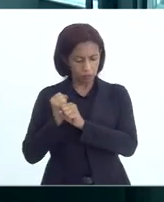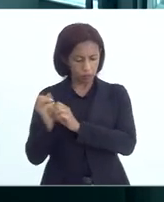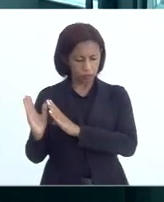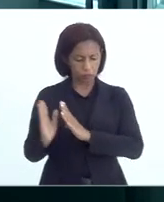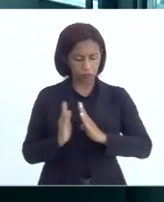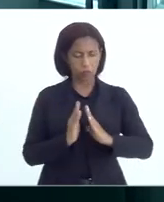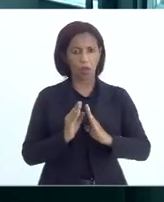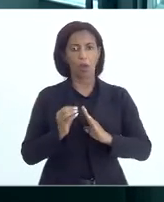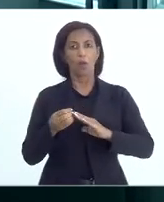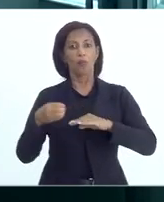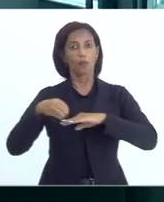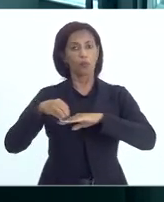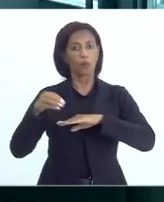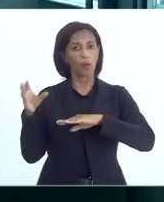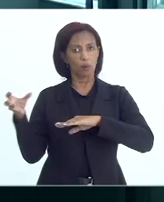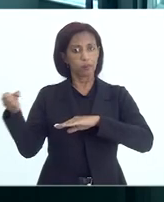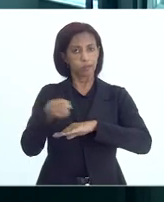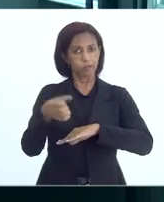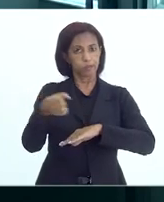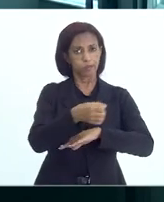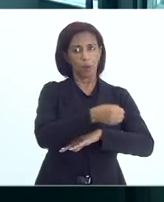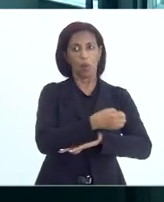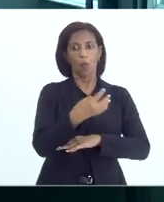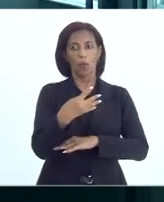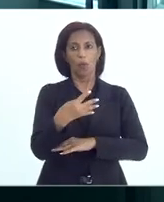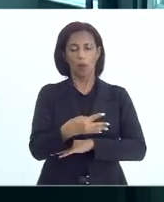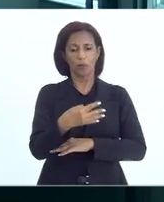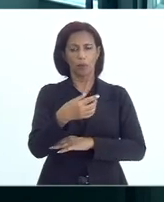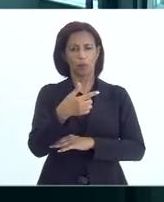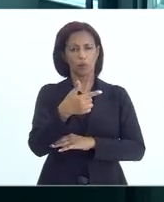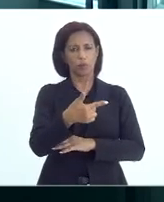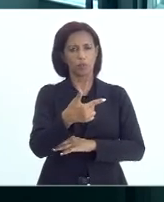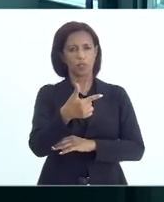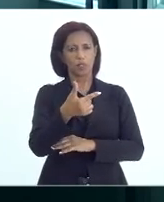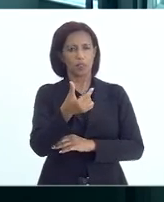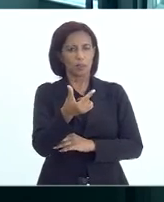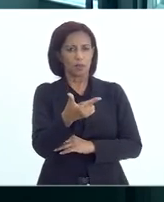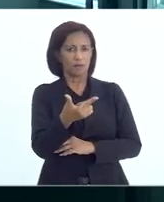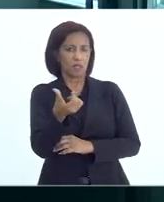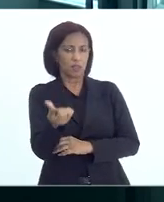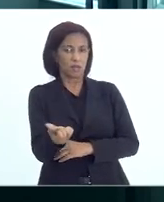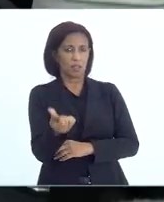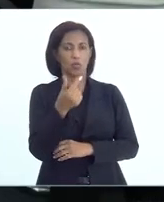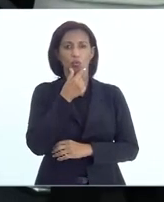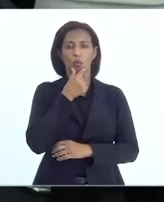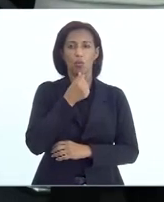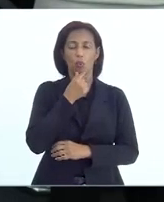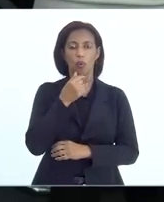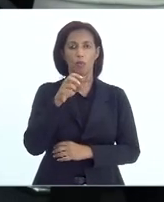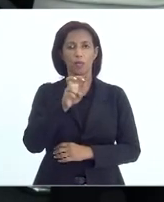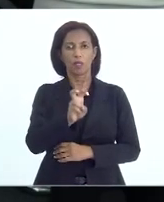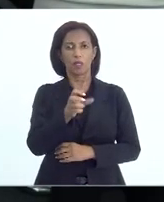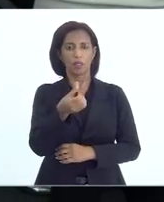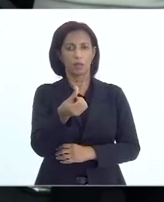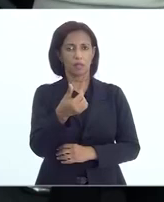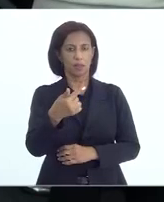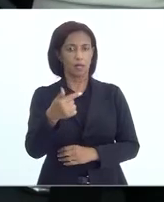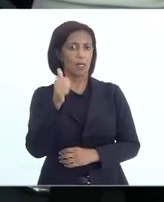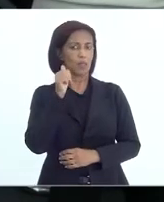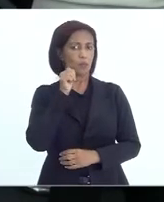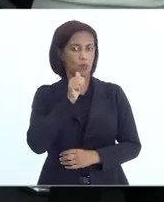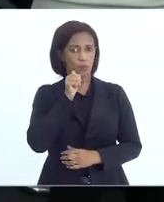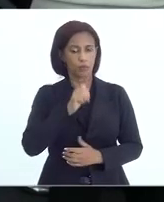foram preenchidas essas vagas no total de 4.226 masculinas e 567